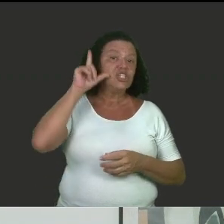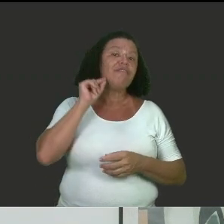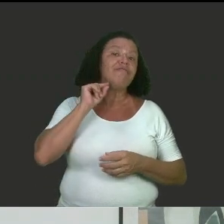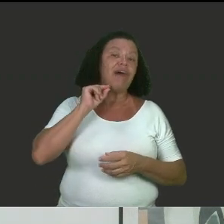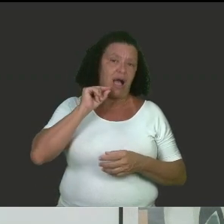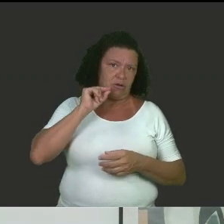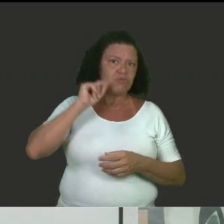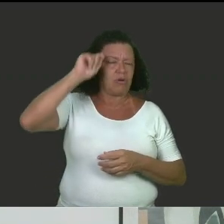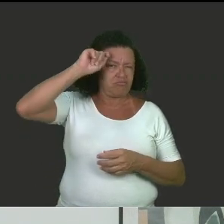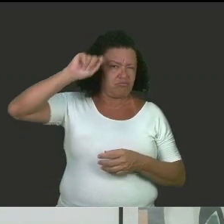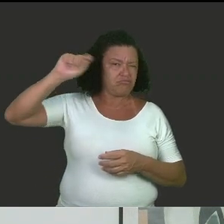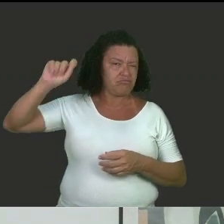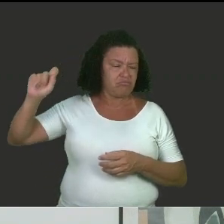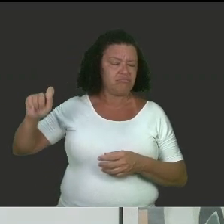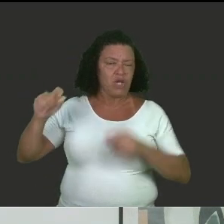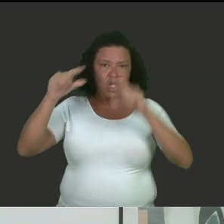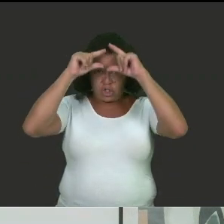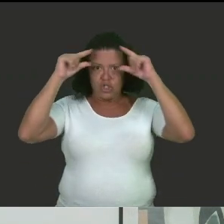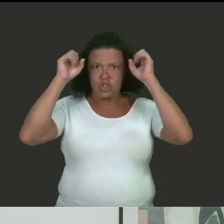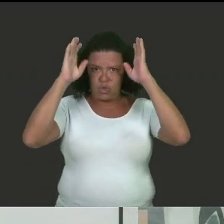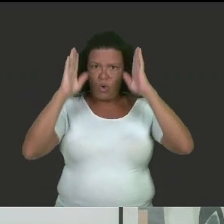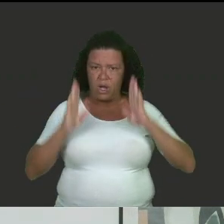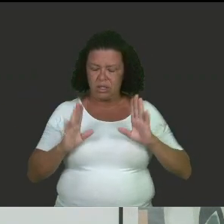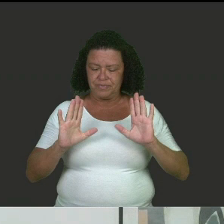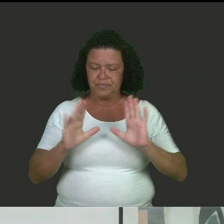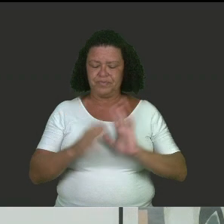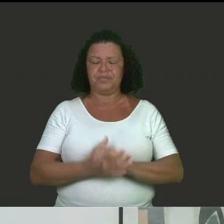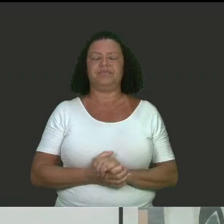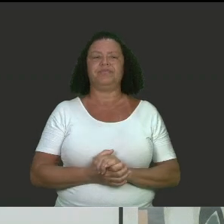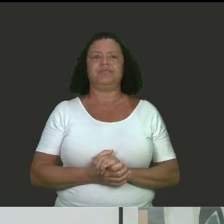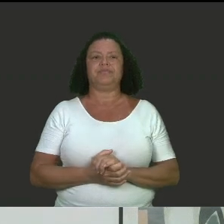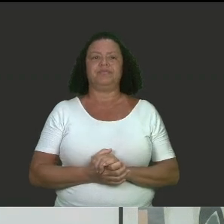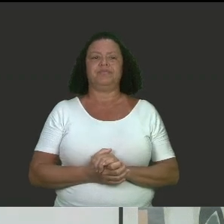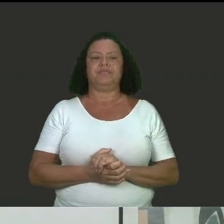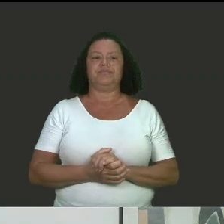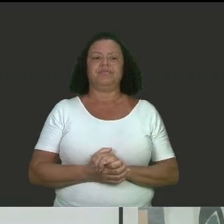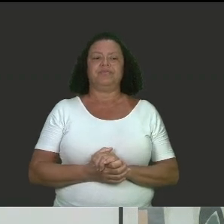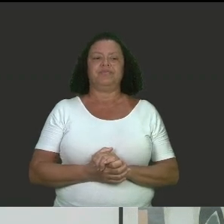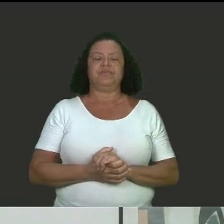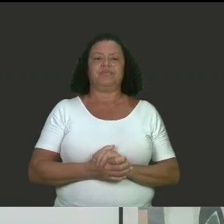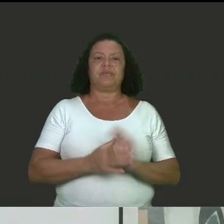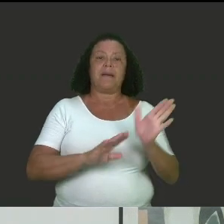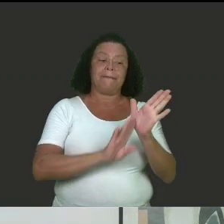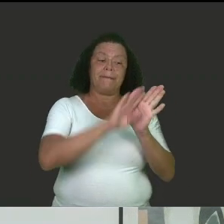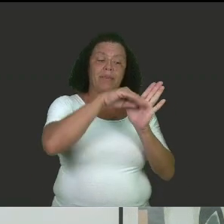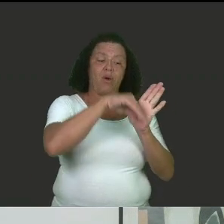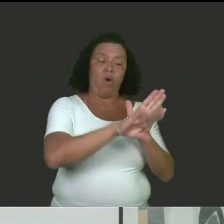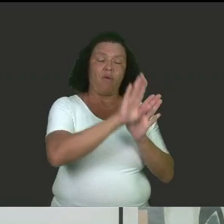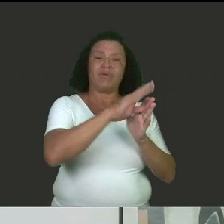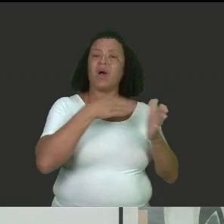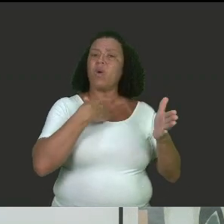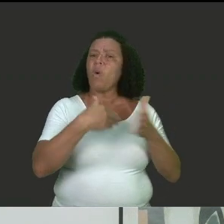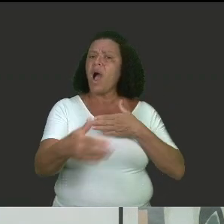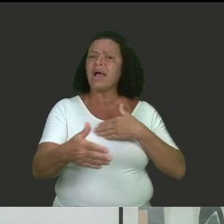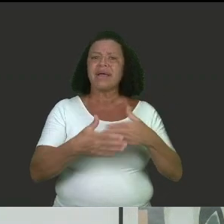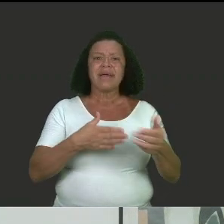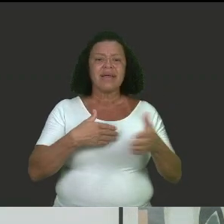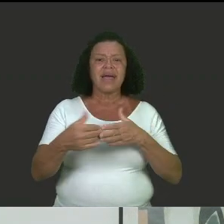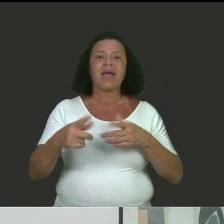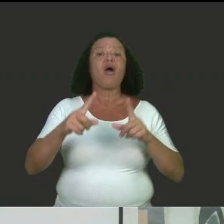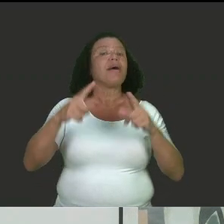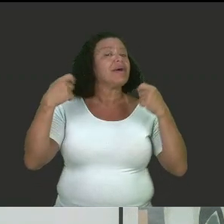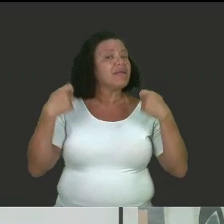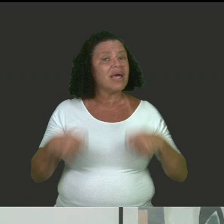né, por Joana de Ângeles. Provas e expiações de qualquer monta são